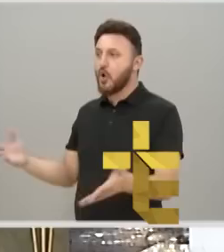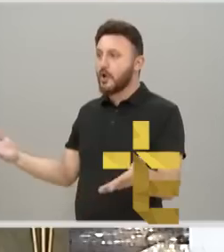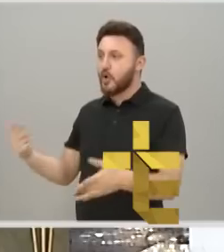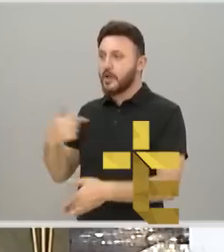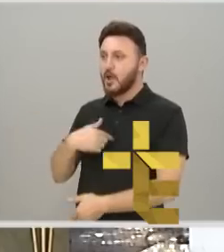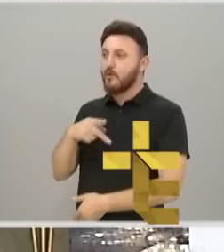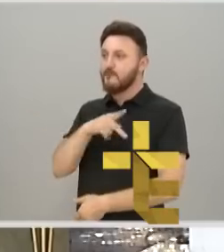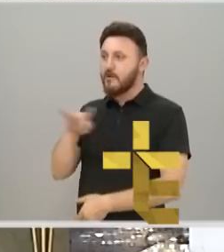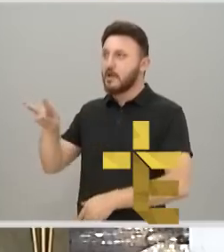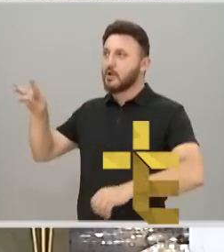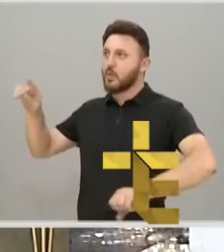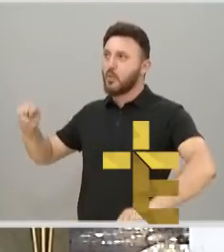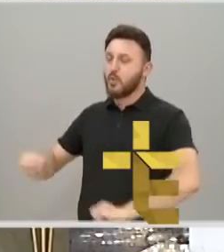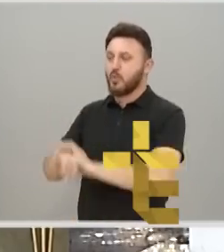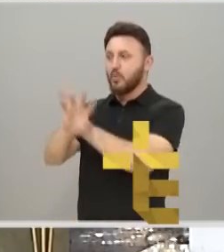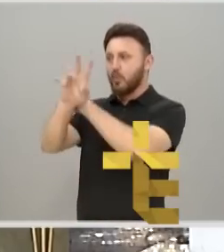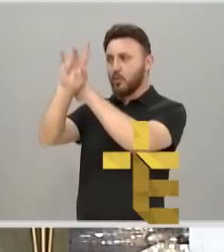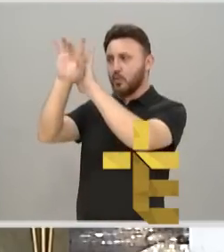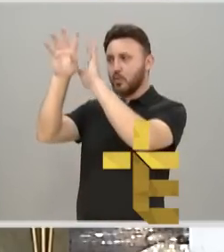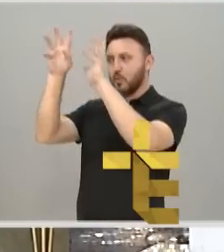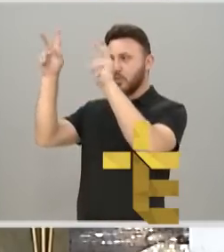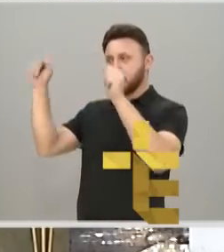Homem vai ser glorificado.